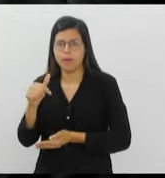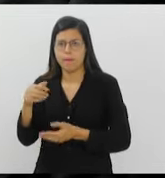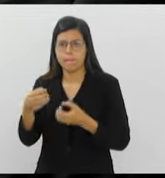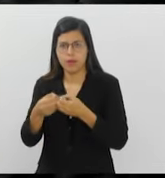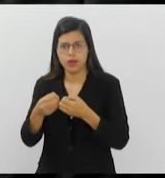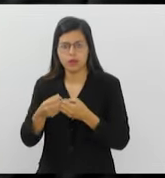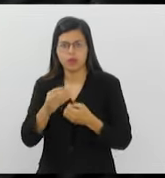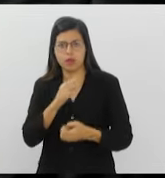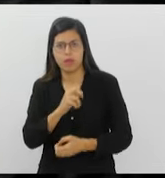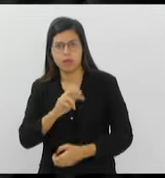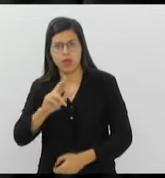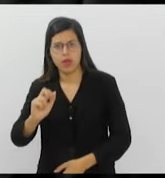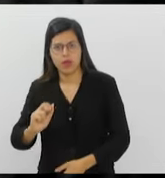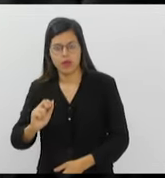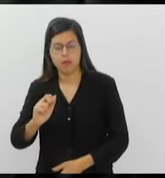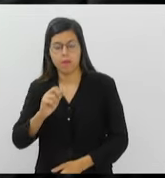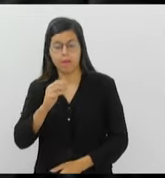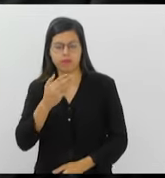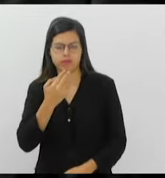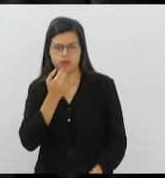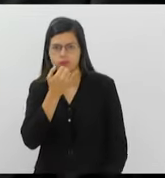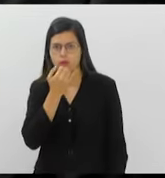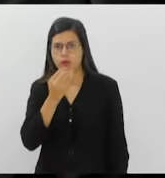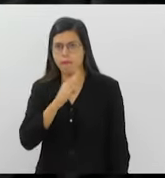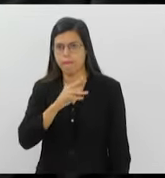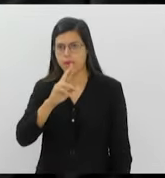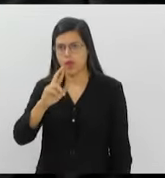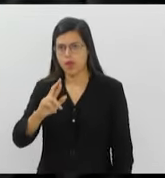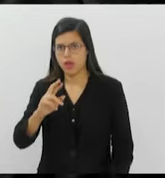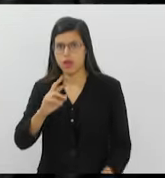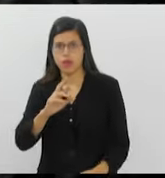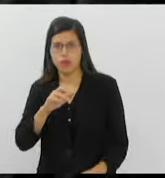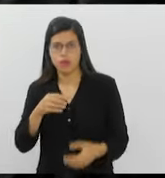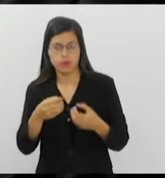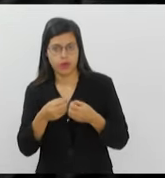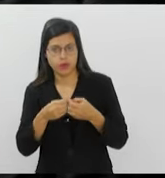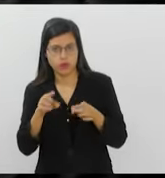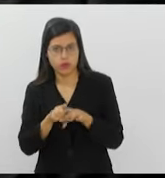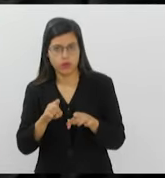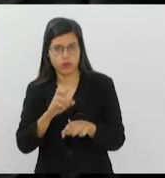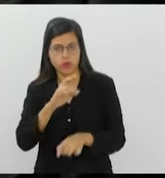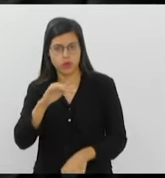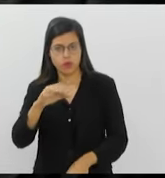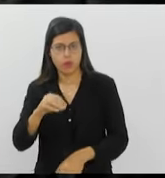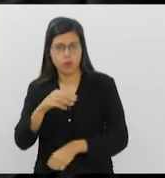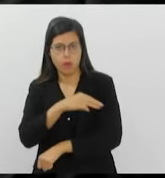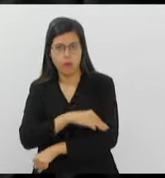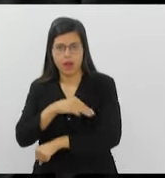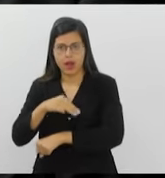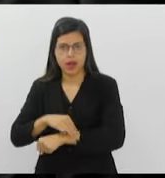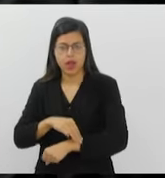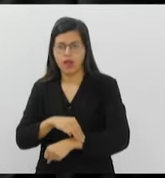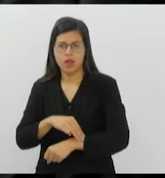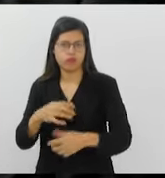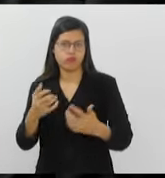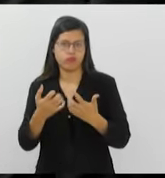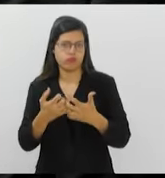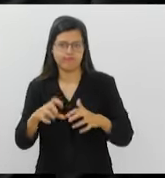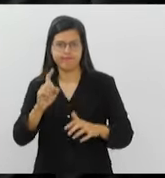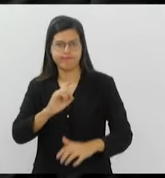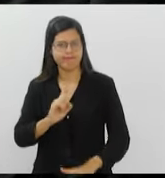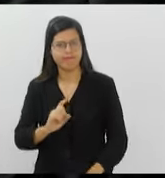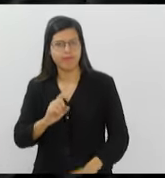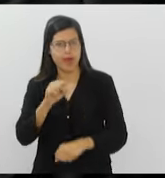BR-101, perto do rio Macaé, ali na Severina, desativado. Então, na verdade, o que nós estamos